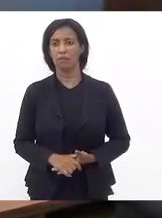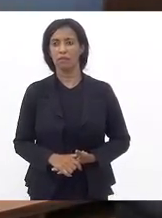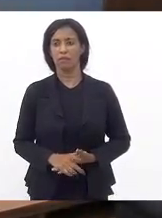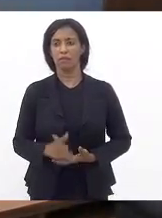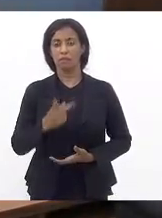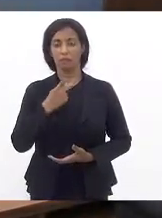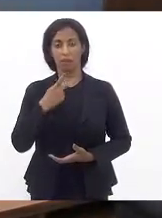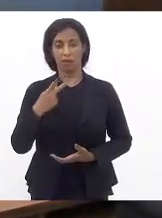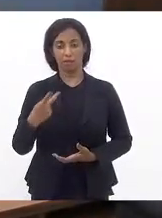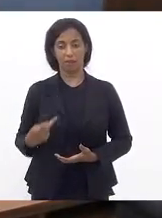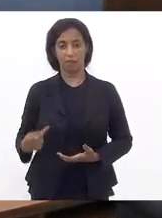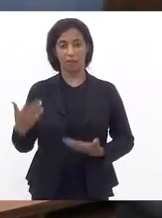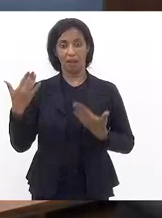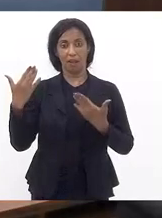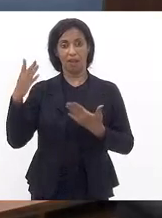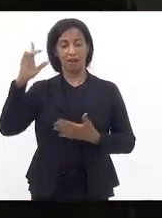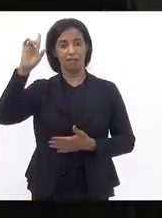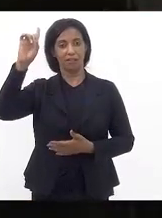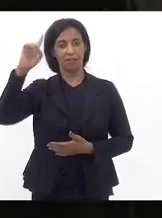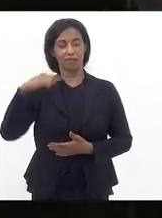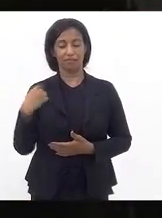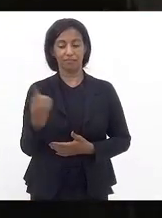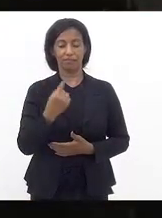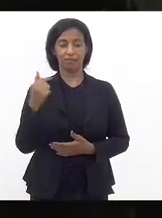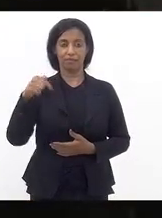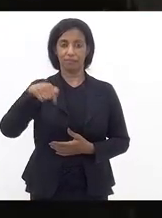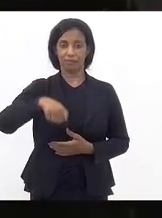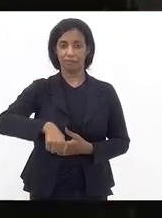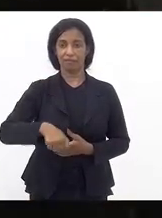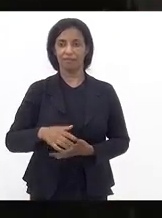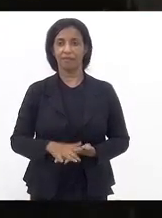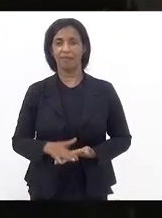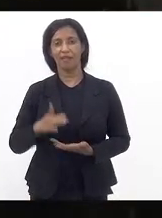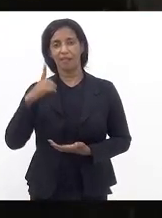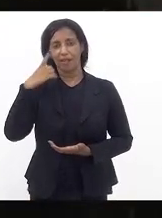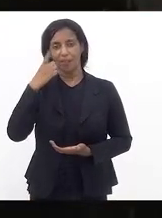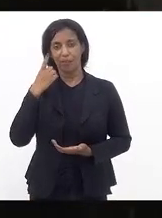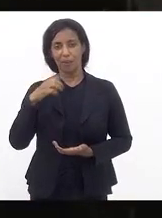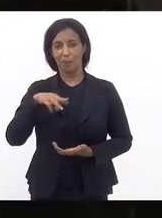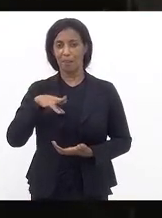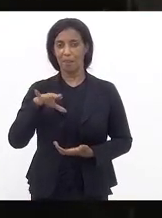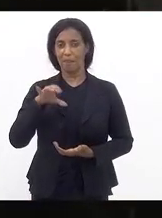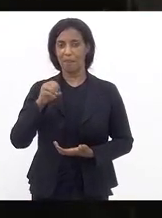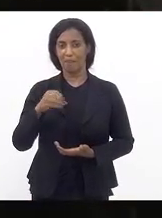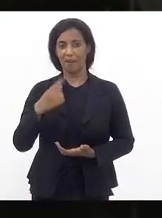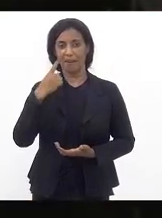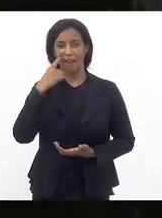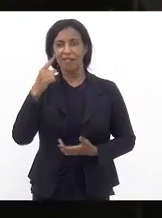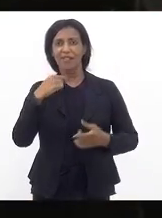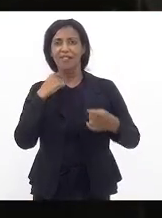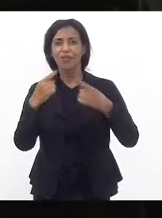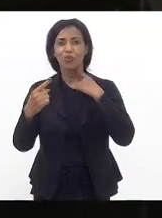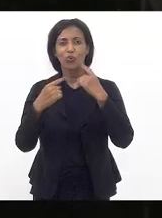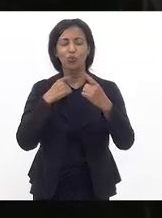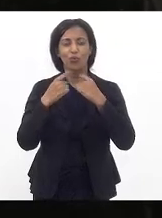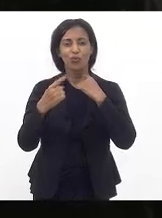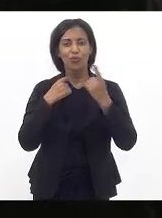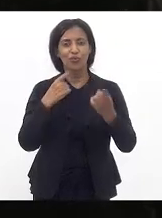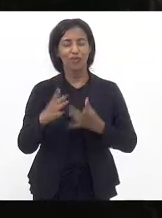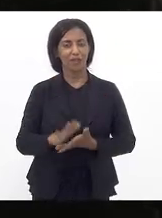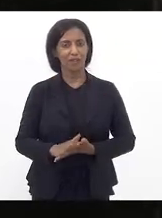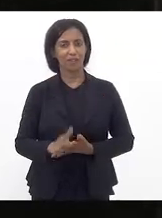graças a Deus estamos aqui Deputado Marcio Roberto Alguém tem dúvida